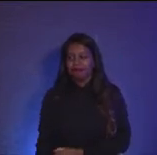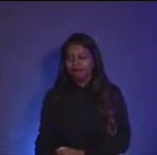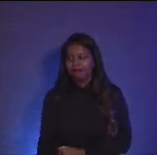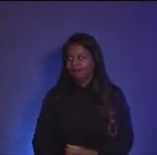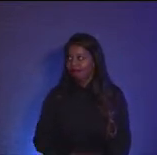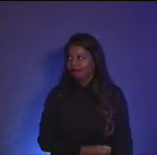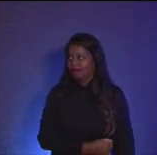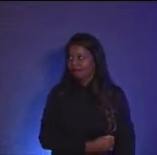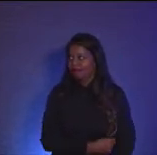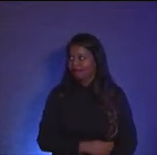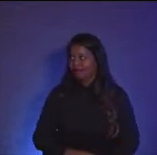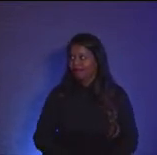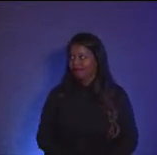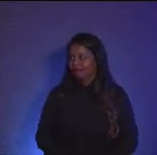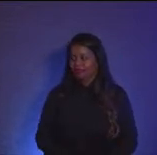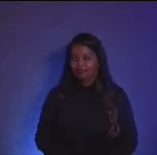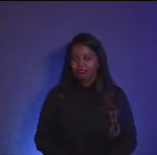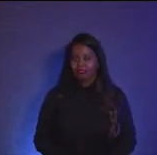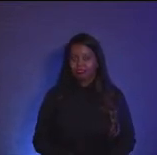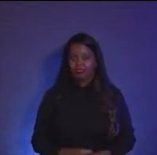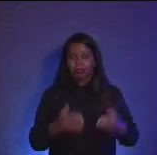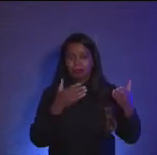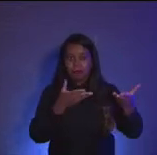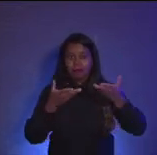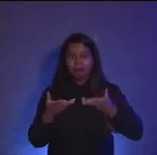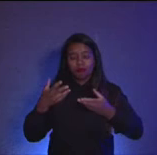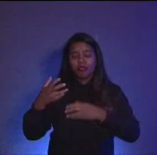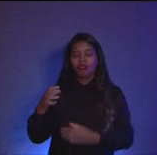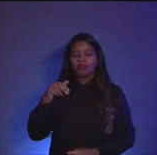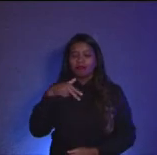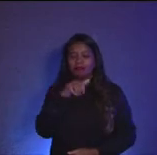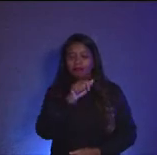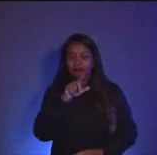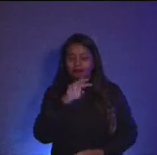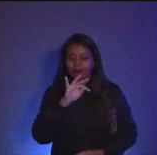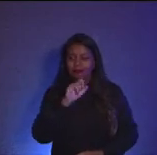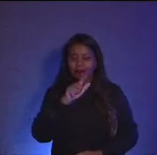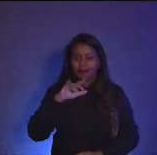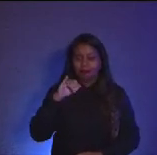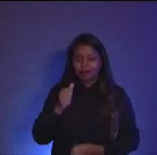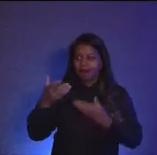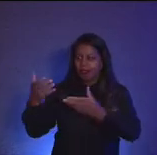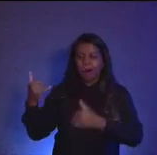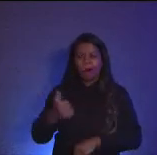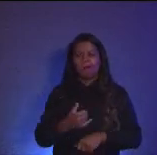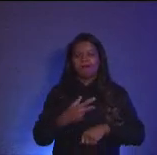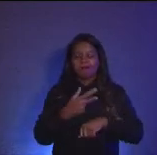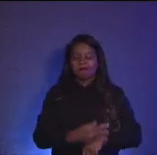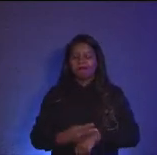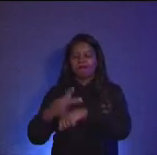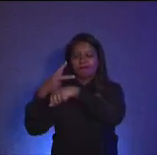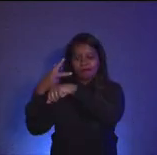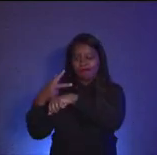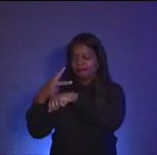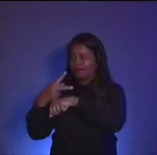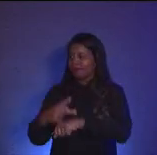Também convido aqui ao palco a Natália Mazotti, da Google News Initiative, que vai entregar a premiação.